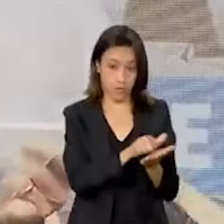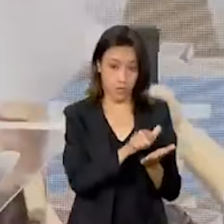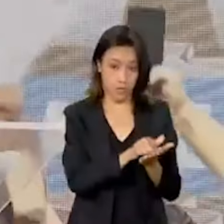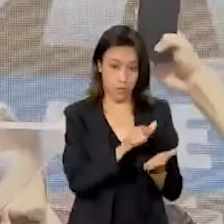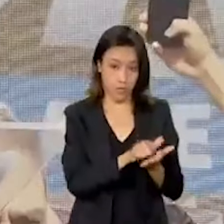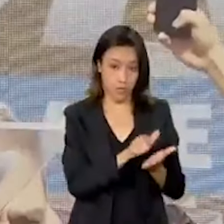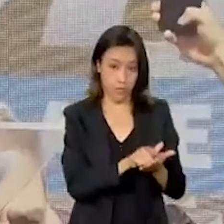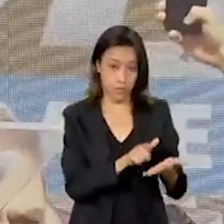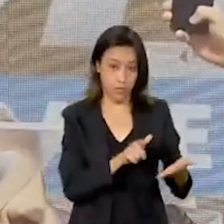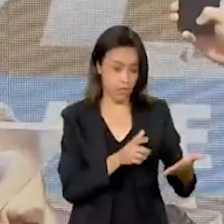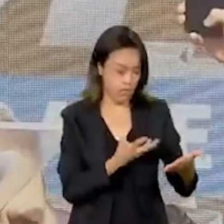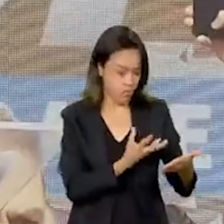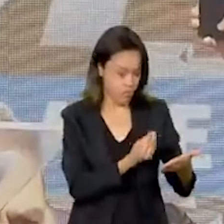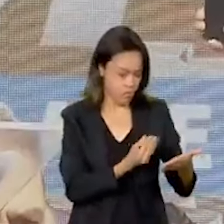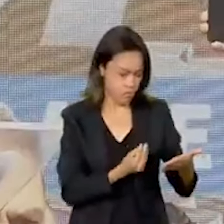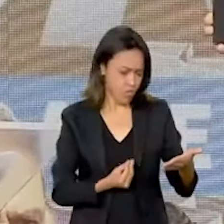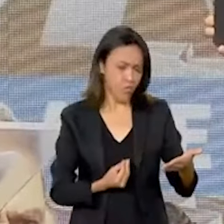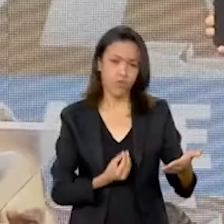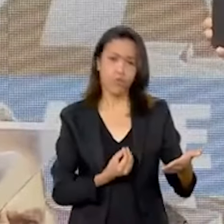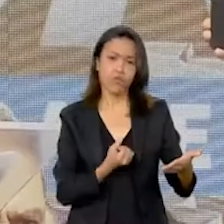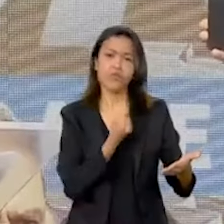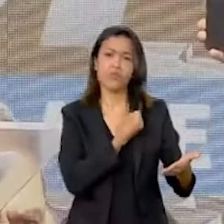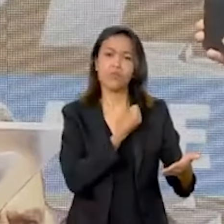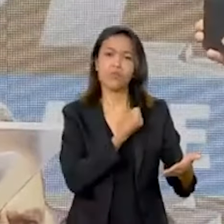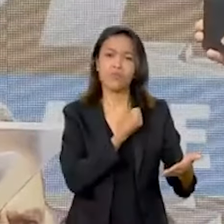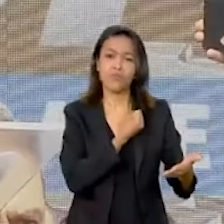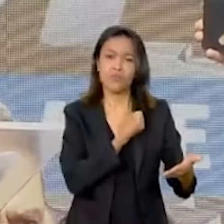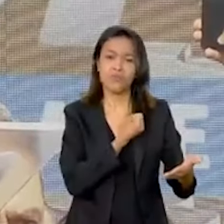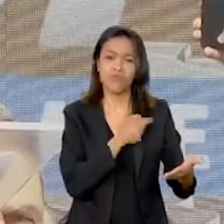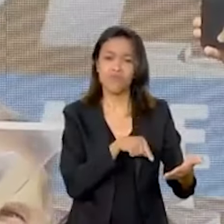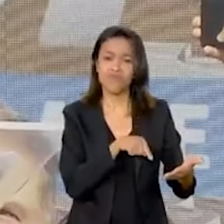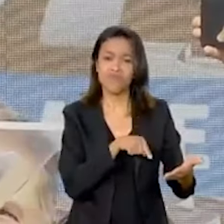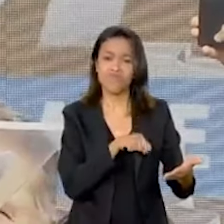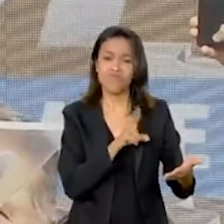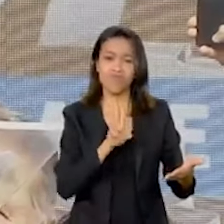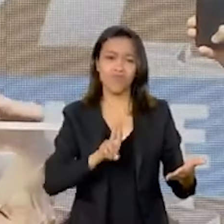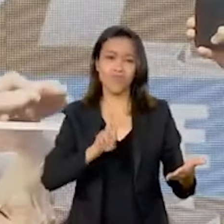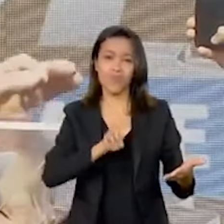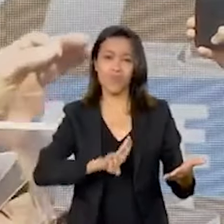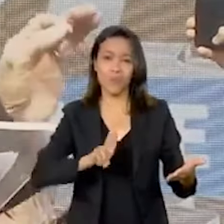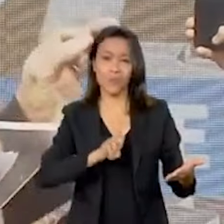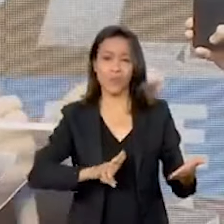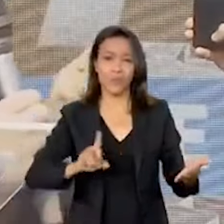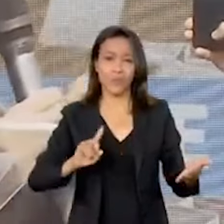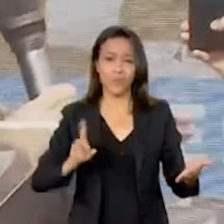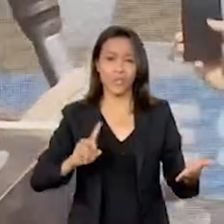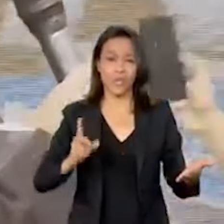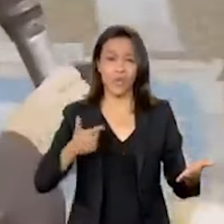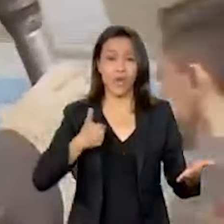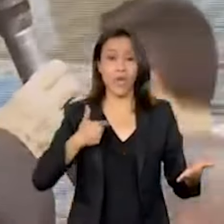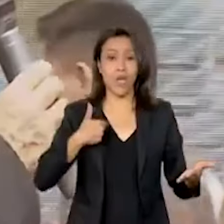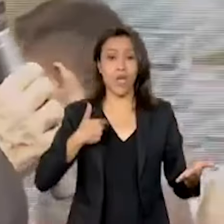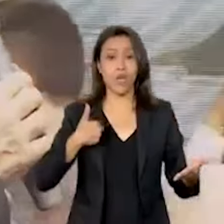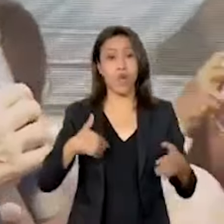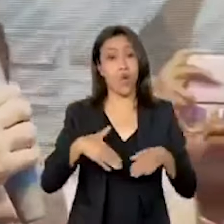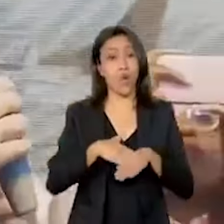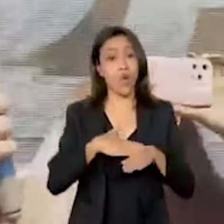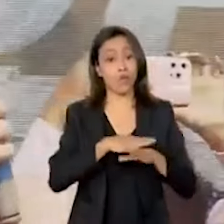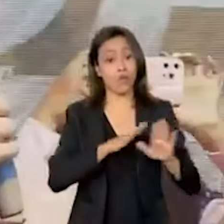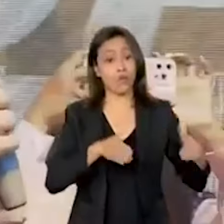eu estou com uma relação com muitos números aqui e eu não vou utilizar, porque isso vai ser resultado de uma conversa minha com o